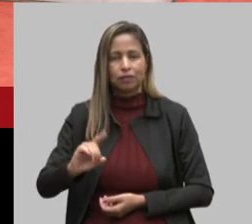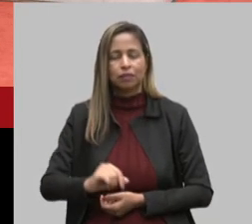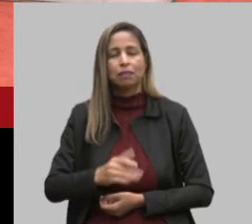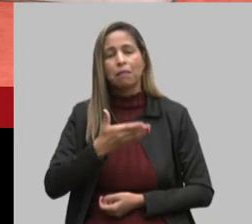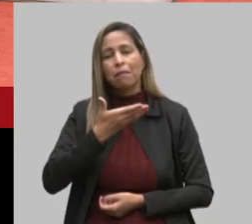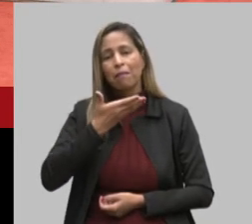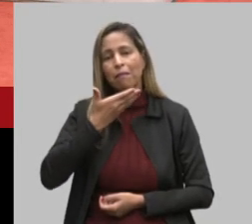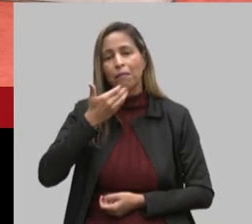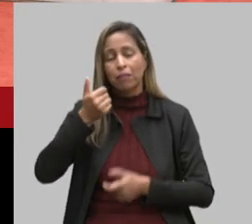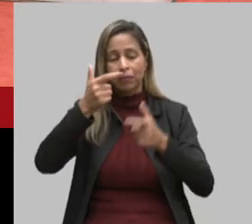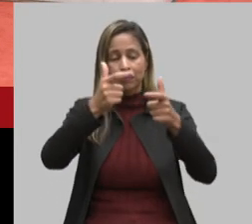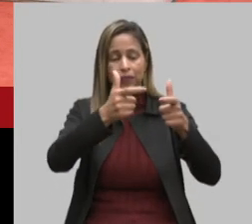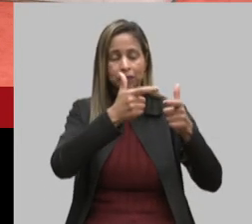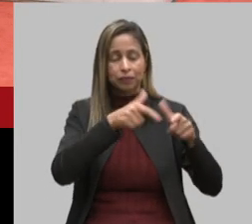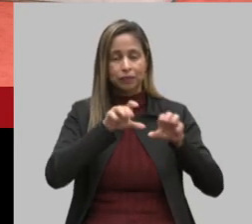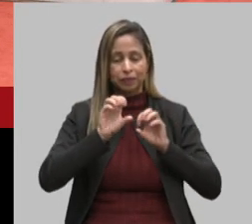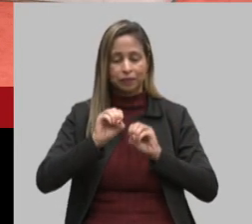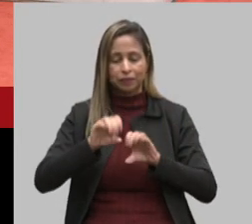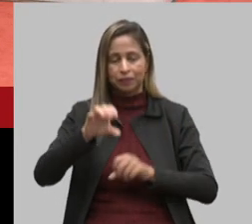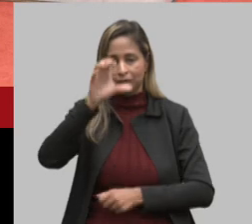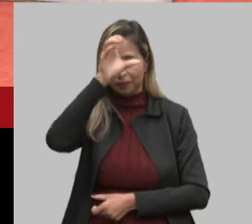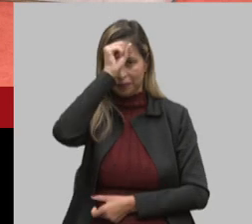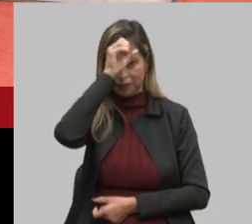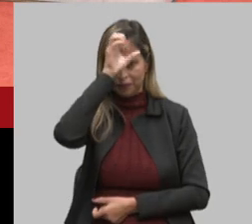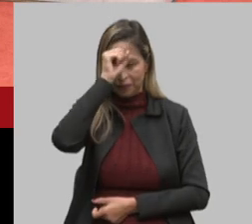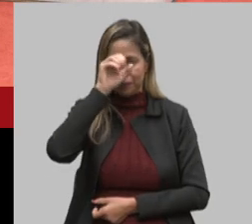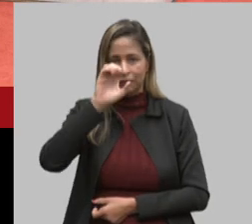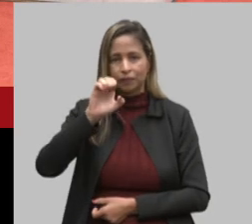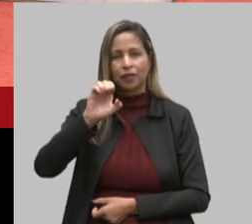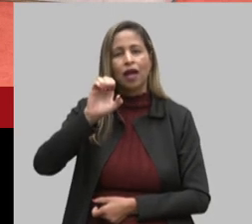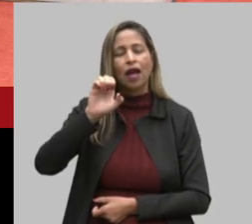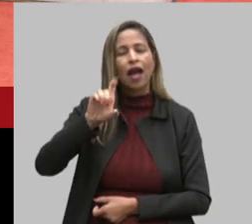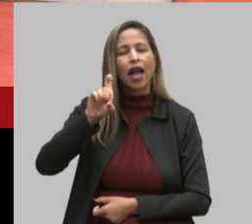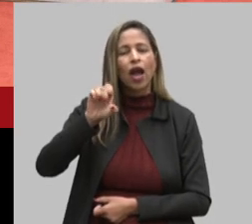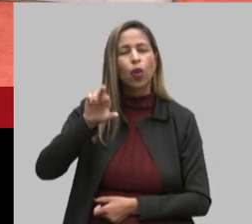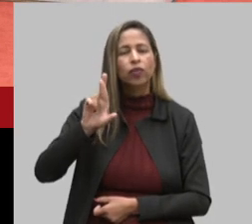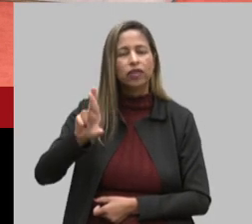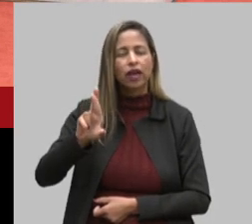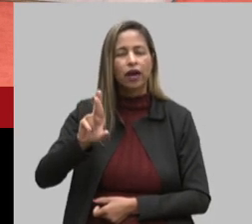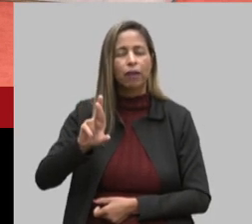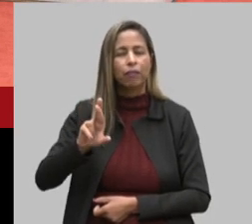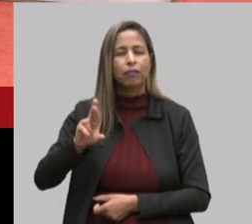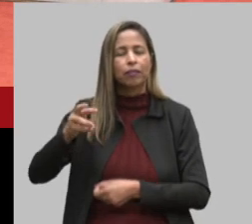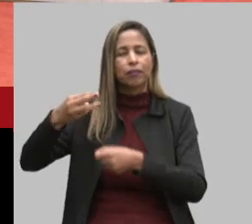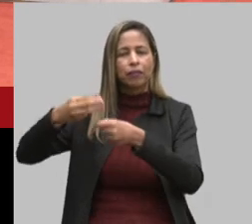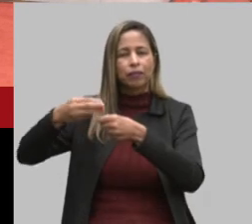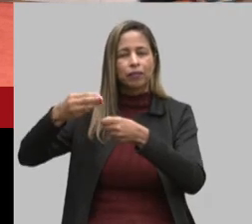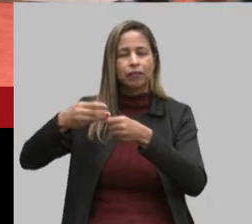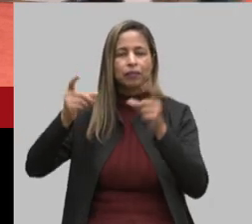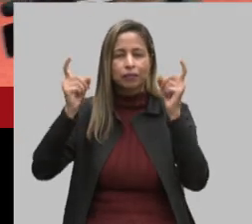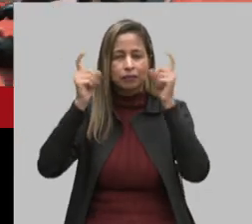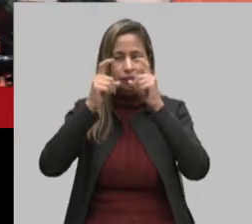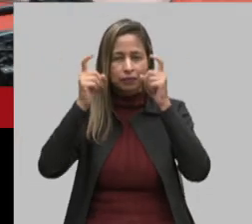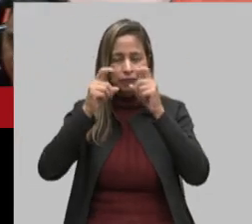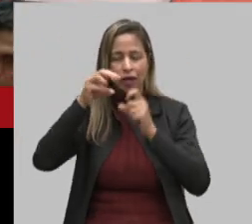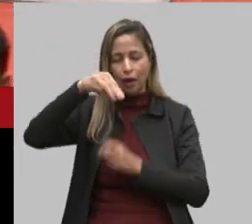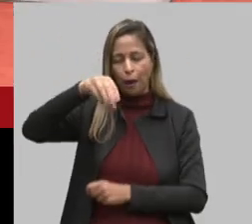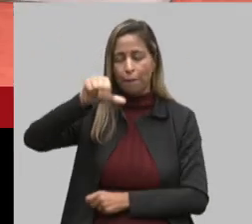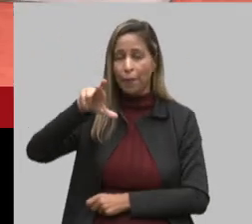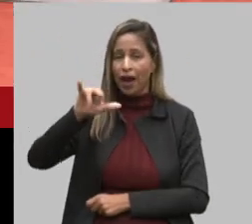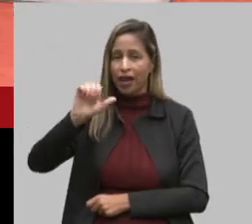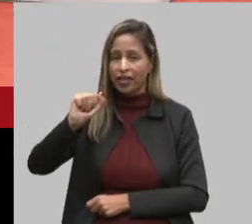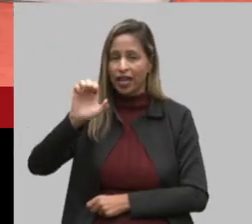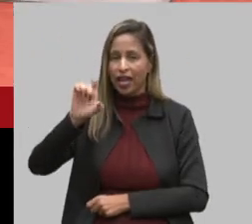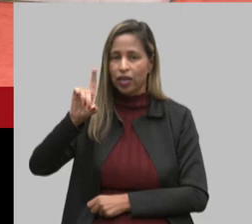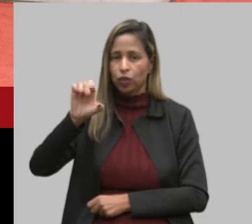do ambiente de ensino aprendizagem elbert Simões de Oliveira do município de Sabará e Maria Eduarda Martins do